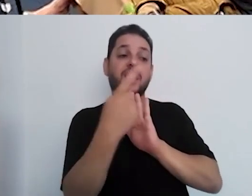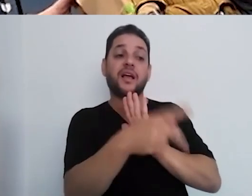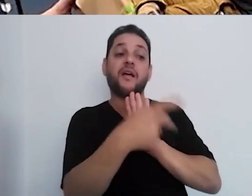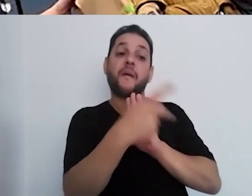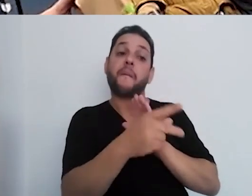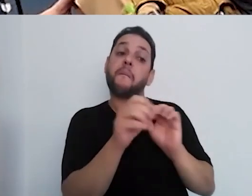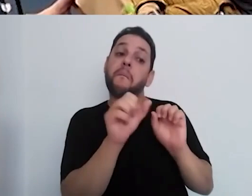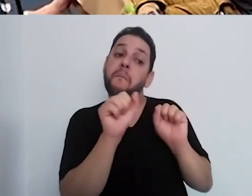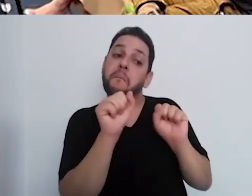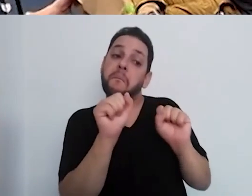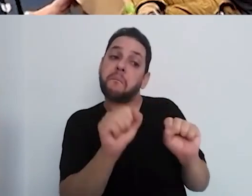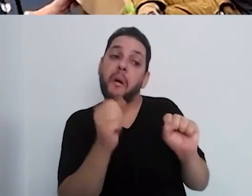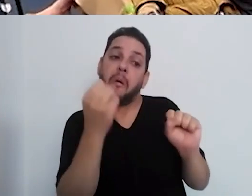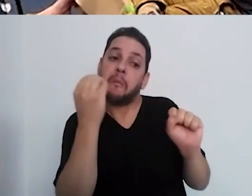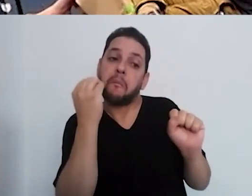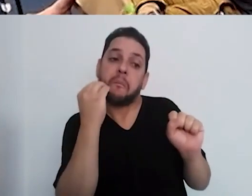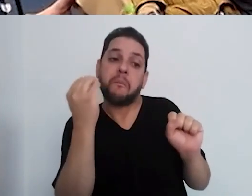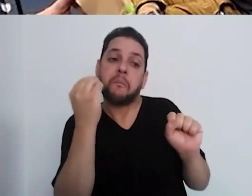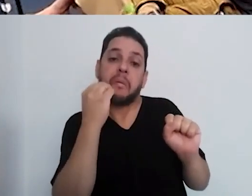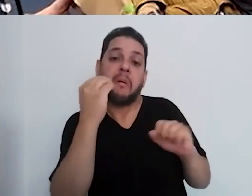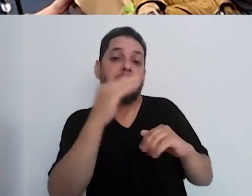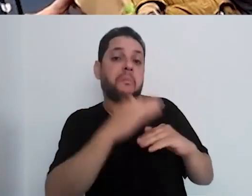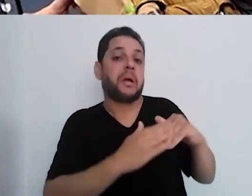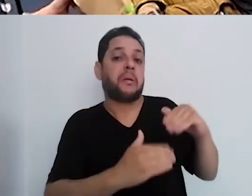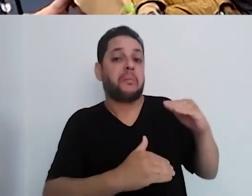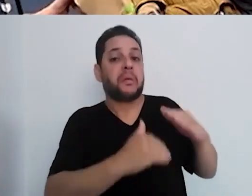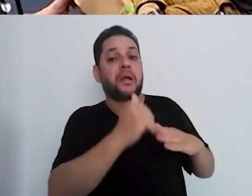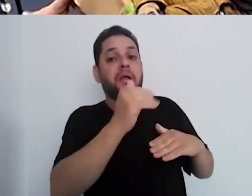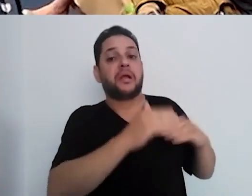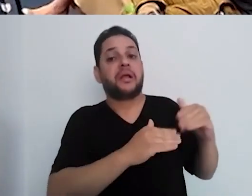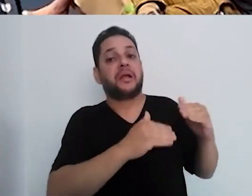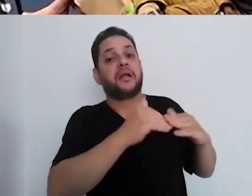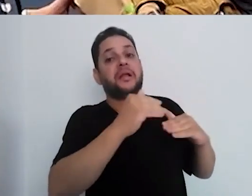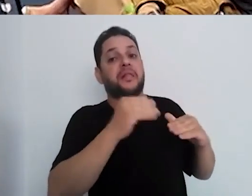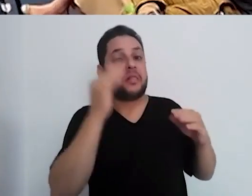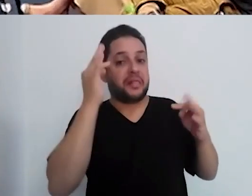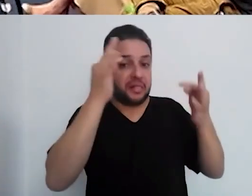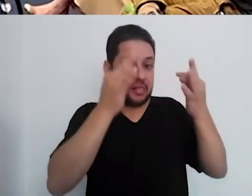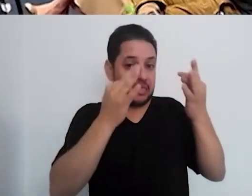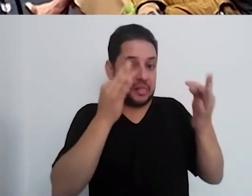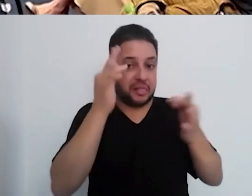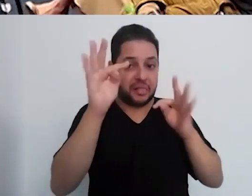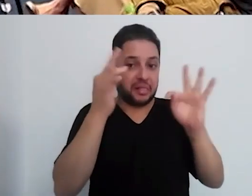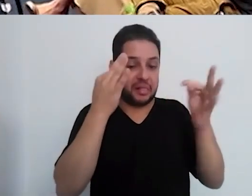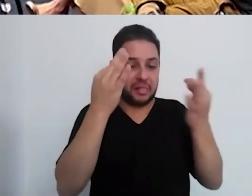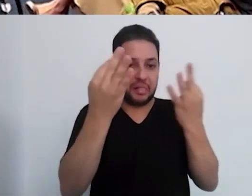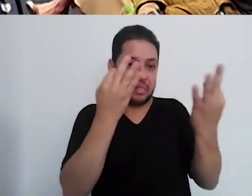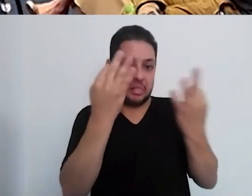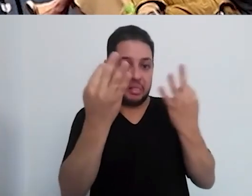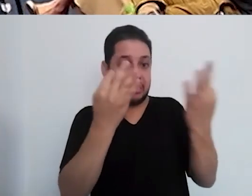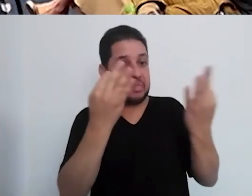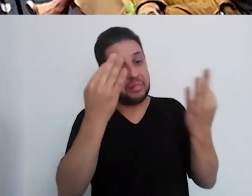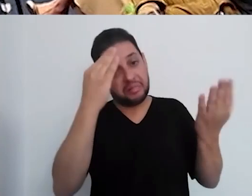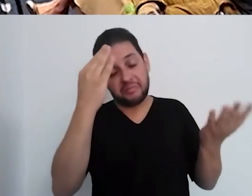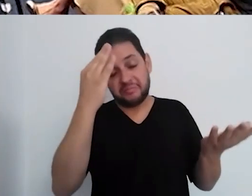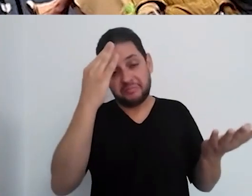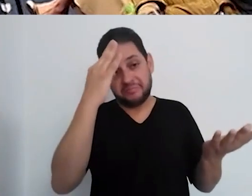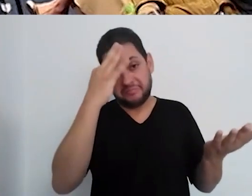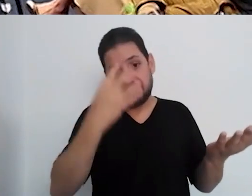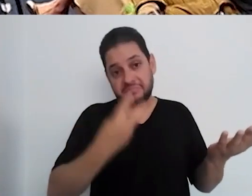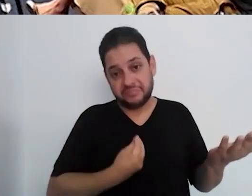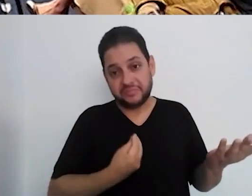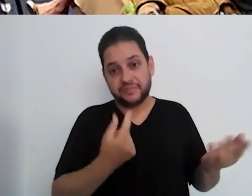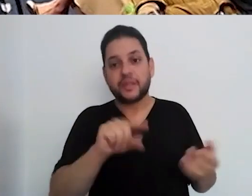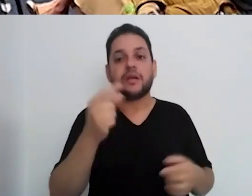gente, está escrito assim, uma suposta prática terapêutica, eu falei, gente, esse artigo não vai passar assim. Mas, enfim, é um movimento que preocupa